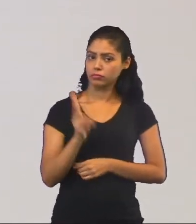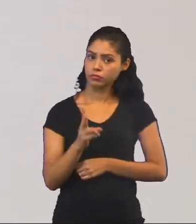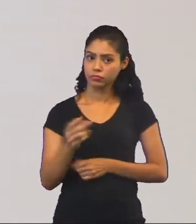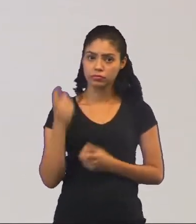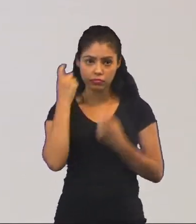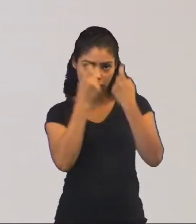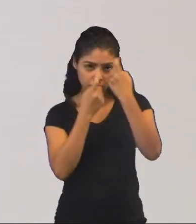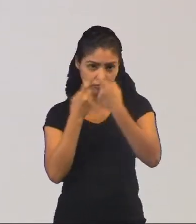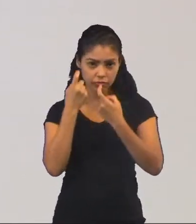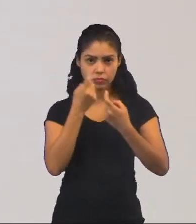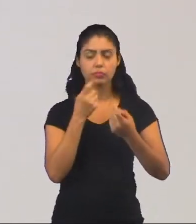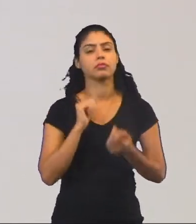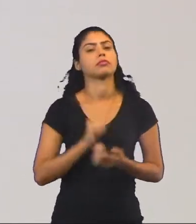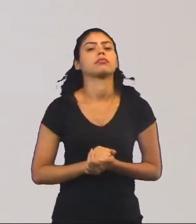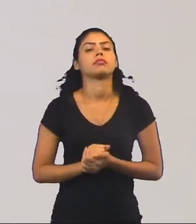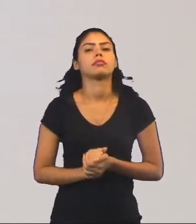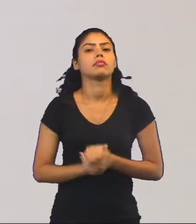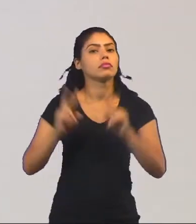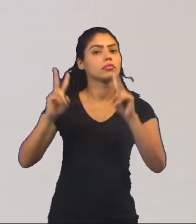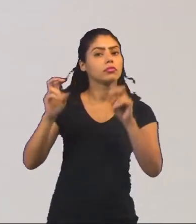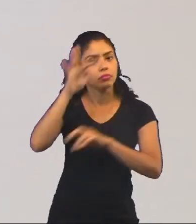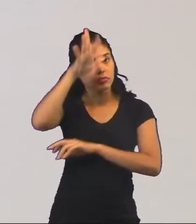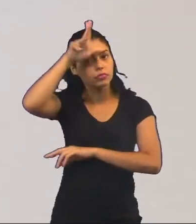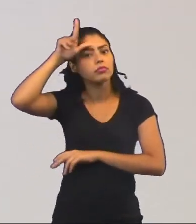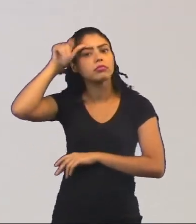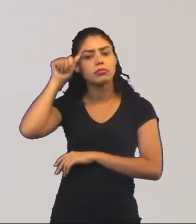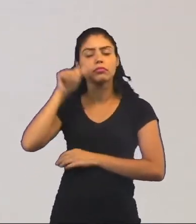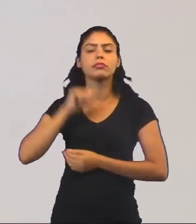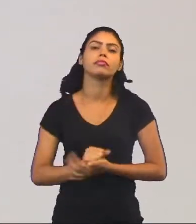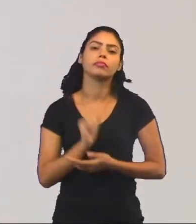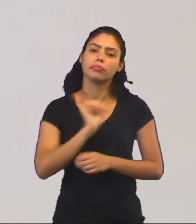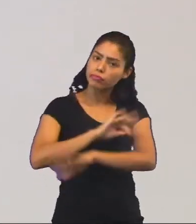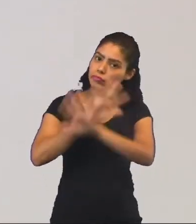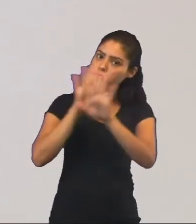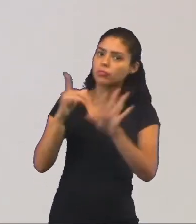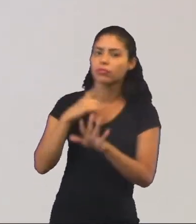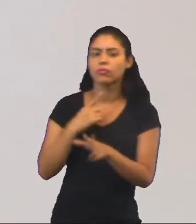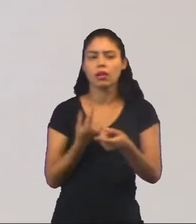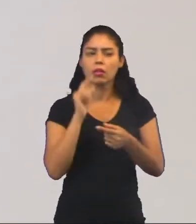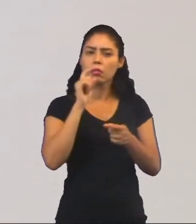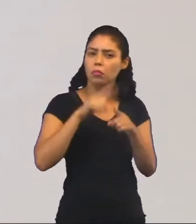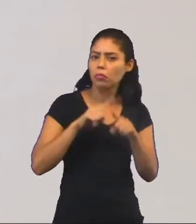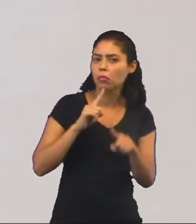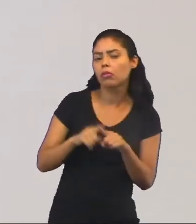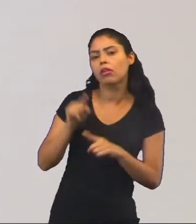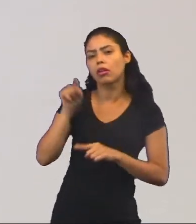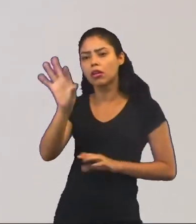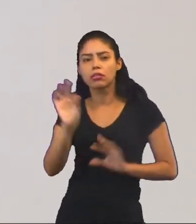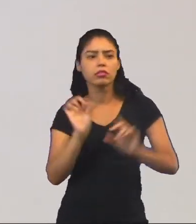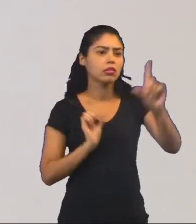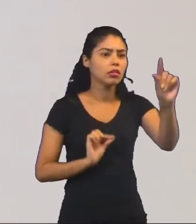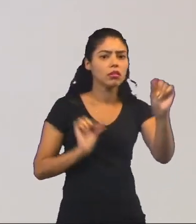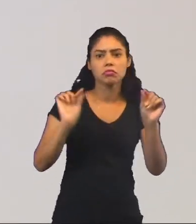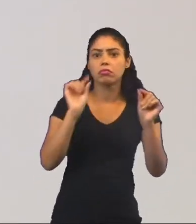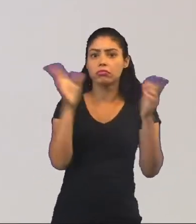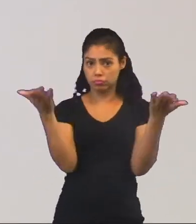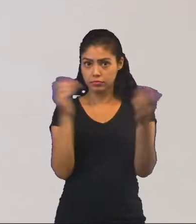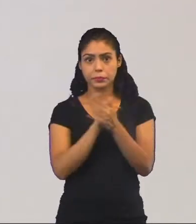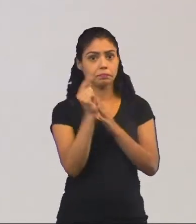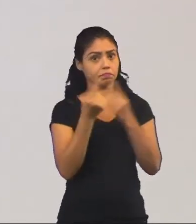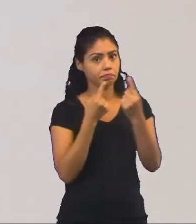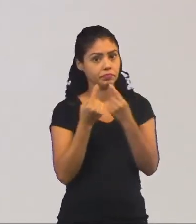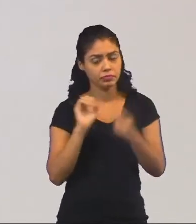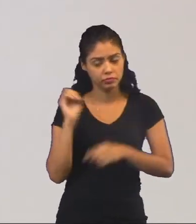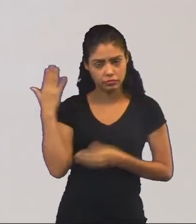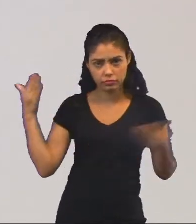uma preocupação sobre a Amazônia. É claro que às vezes tem aquela justificativa que os outros já destruíram, mas enfim, essa discussão